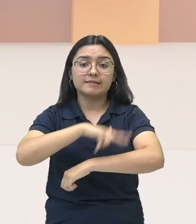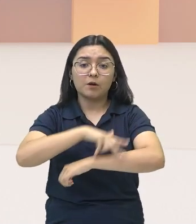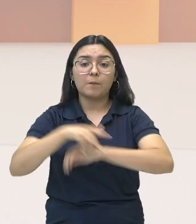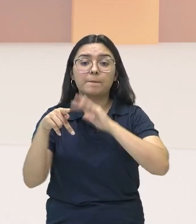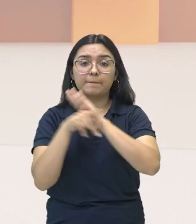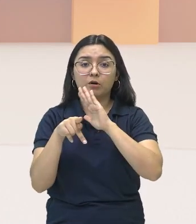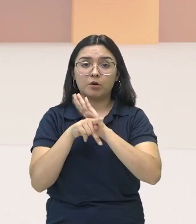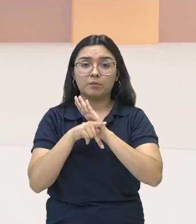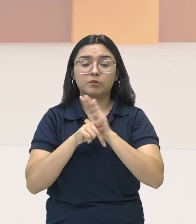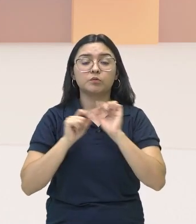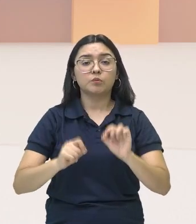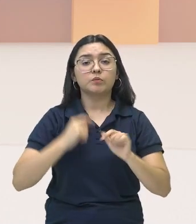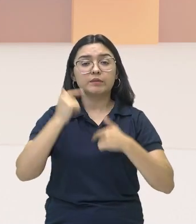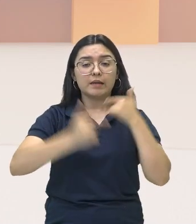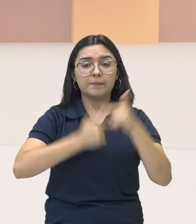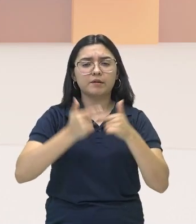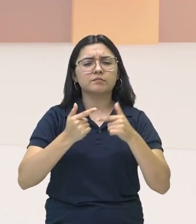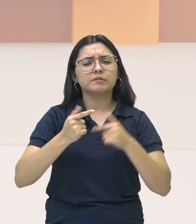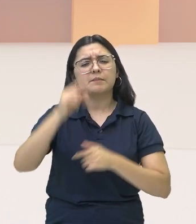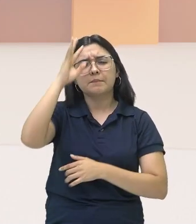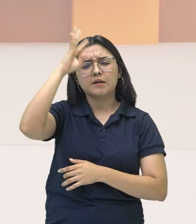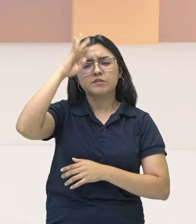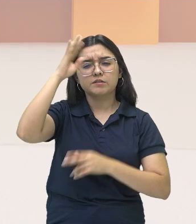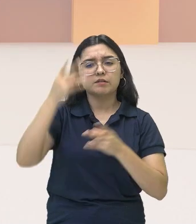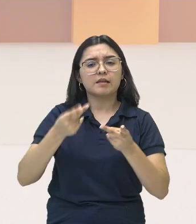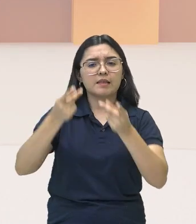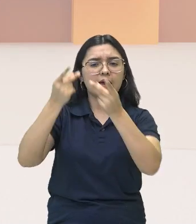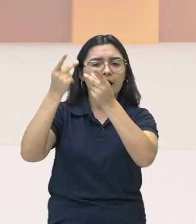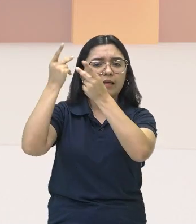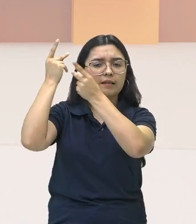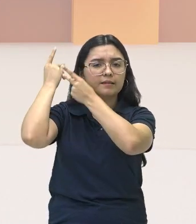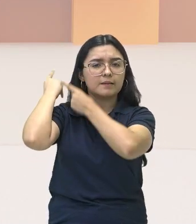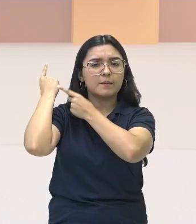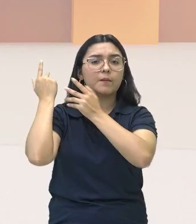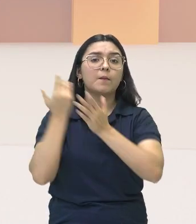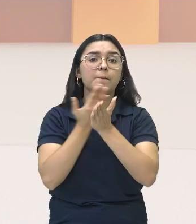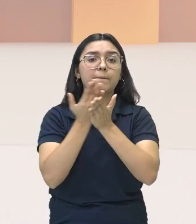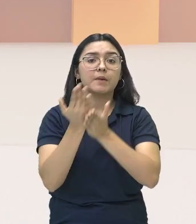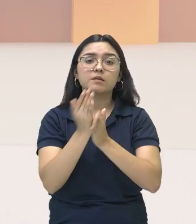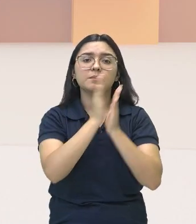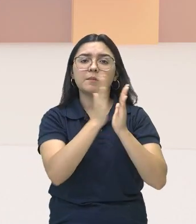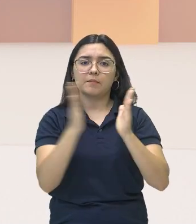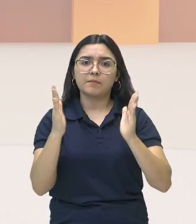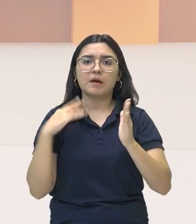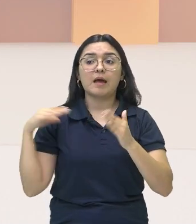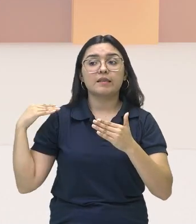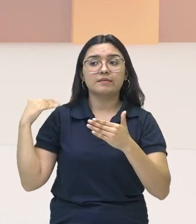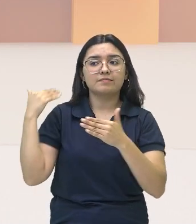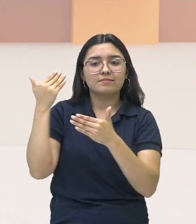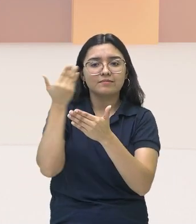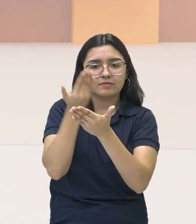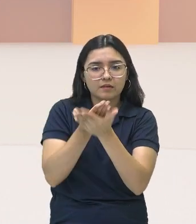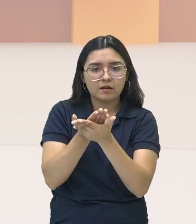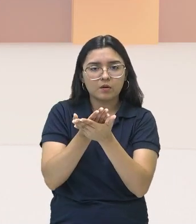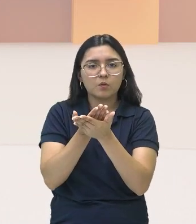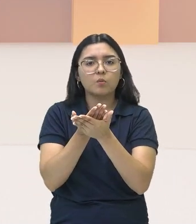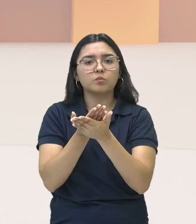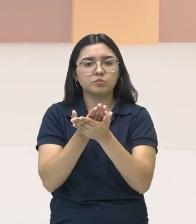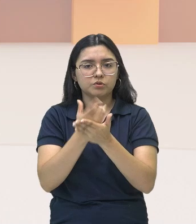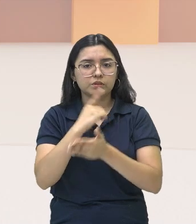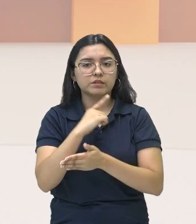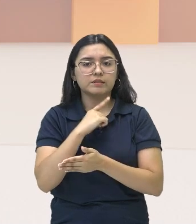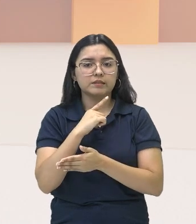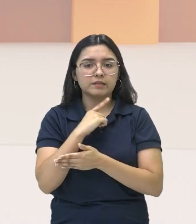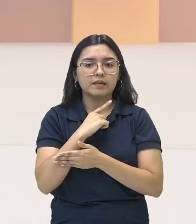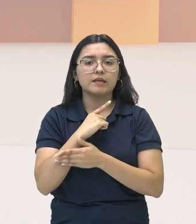Vocês imaginem, lá atrás começa todo um processo que ainda hoje está presente na nossa sociedade. E